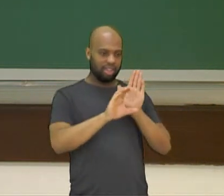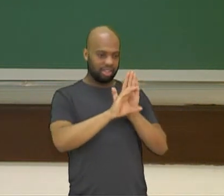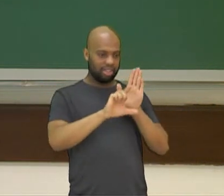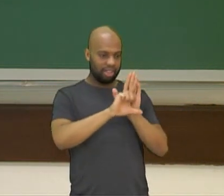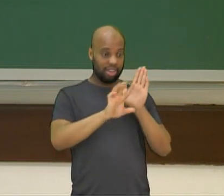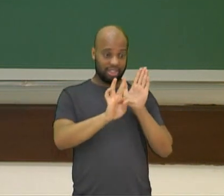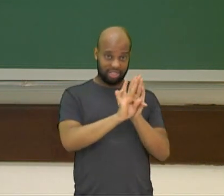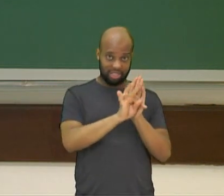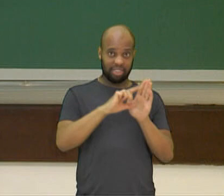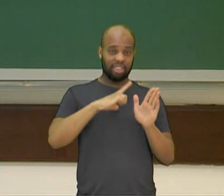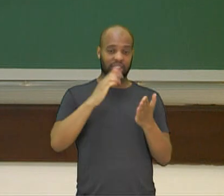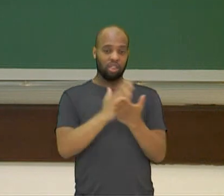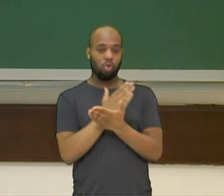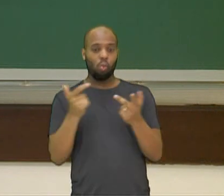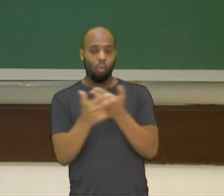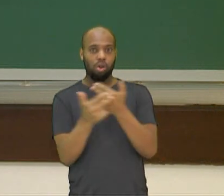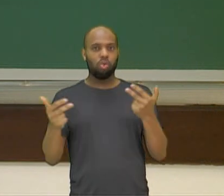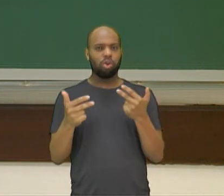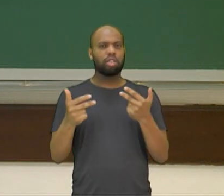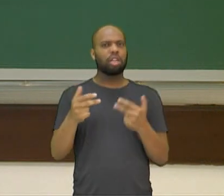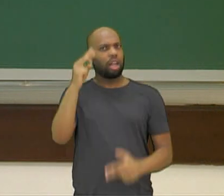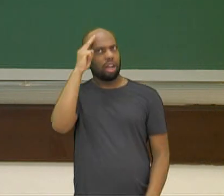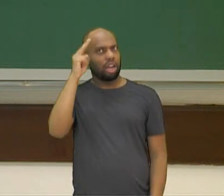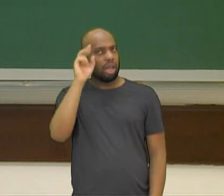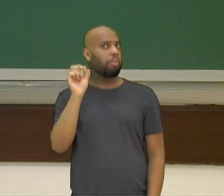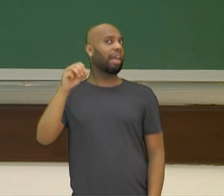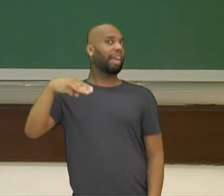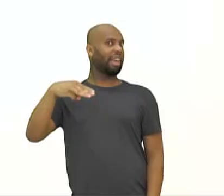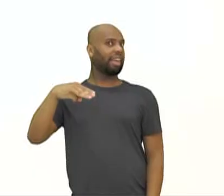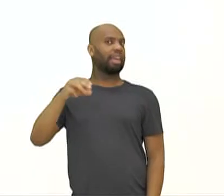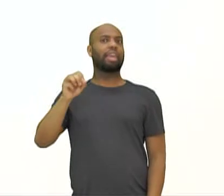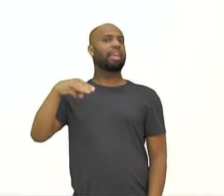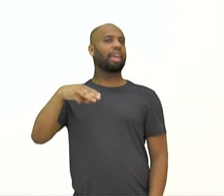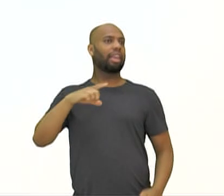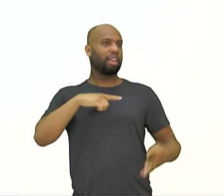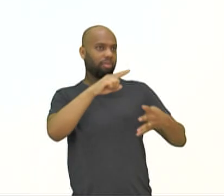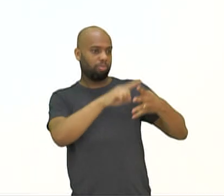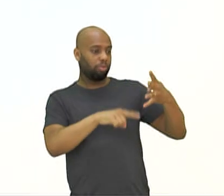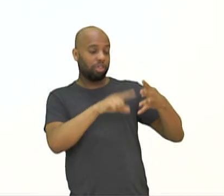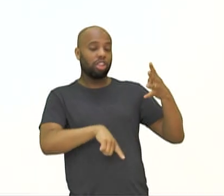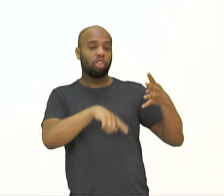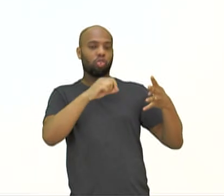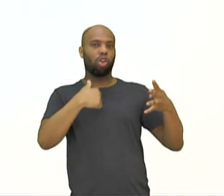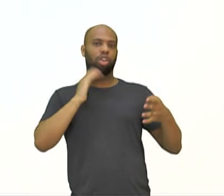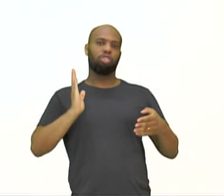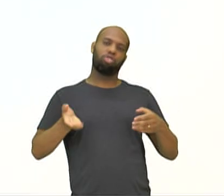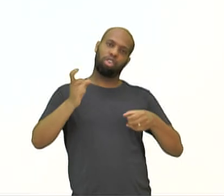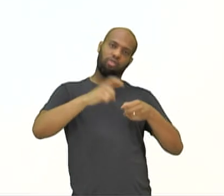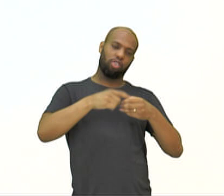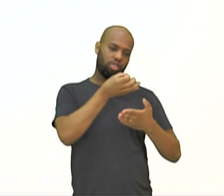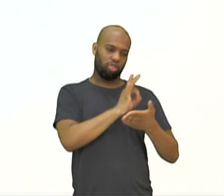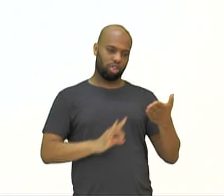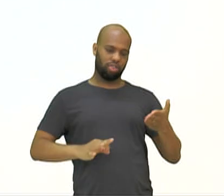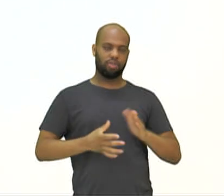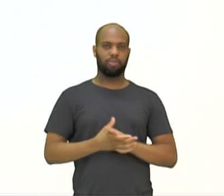né? São alguns fatos que lembram uma figura. Quem é? Então vocês têm aí as alternativas e a gente já volta com a correção.